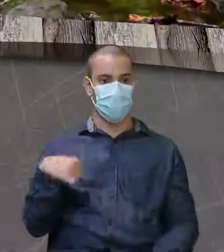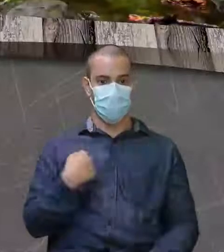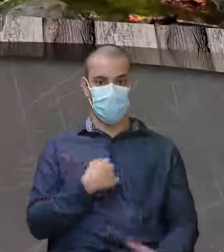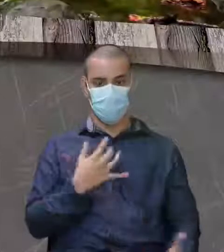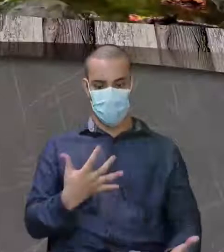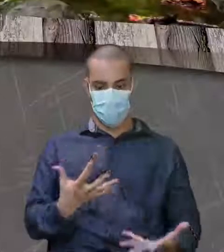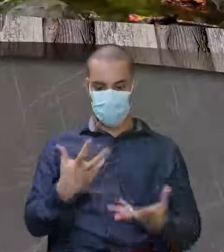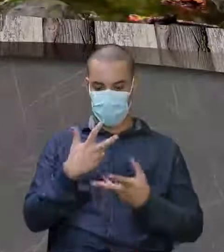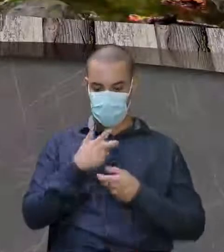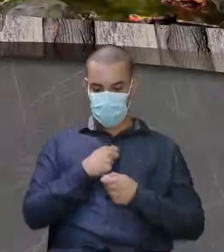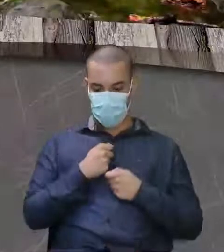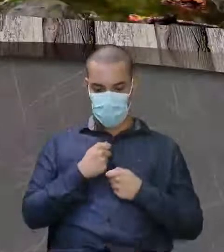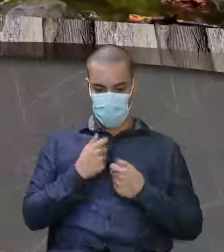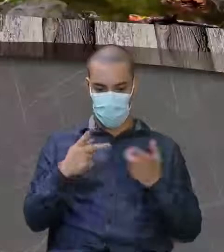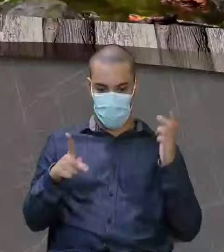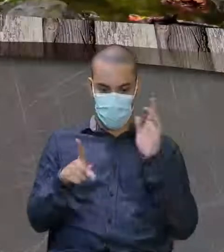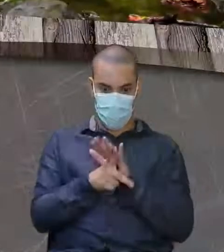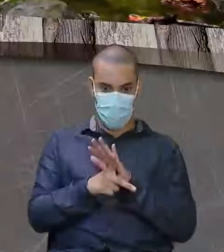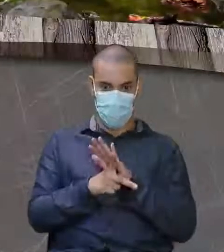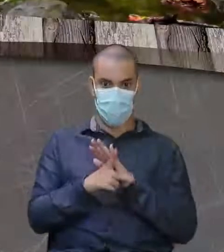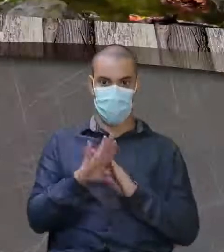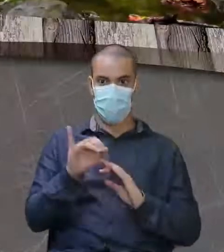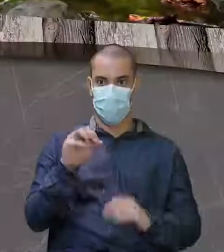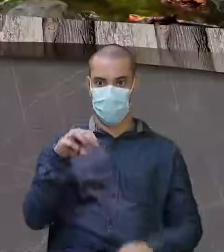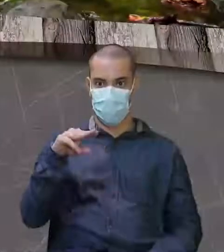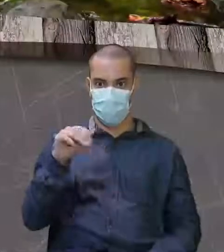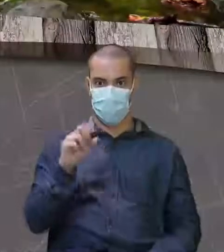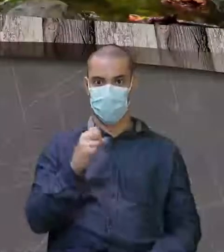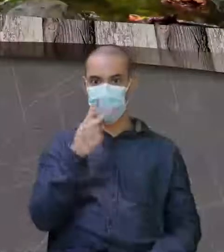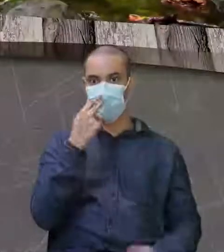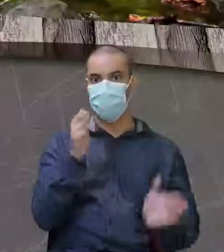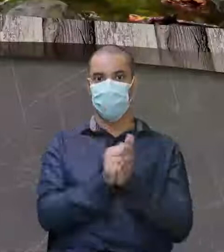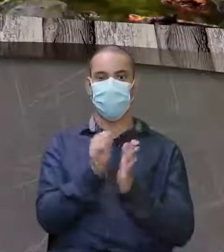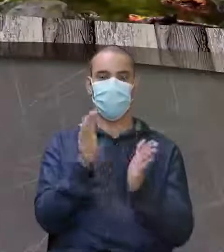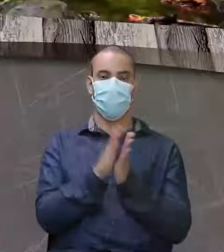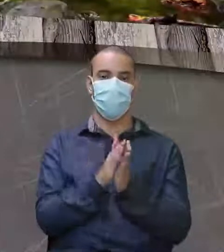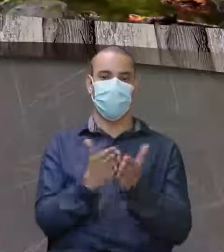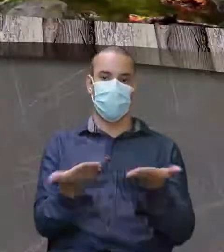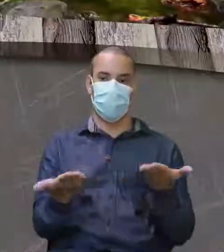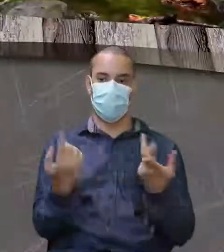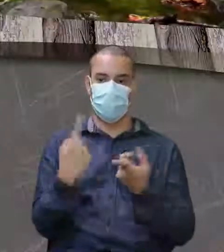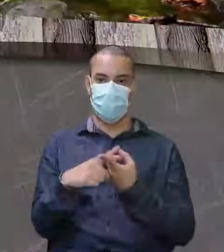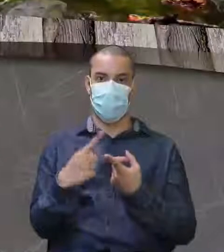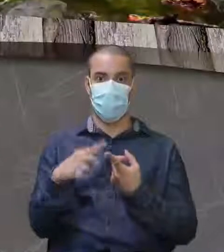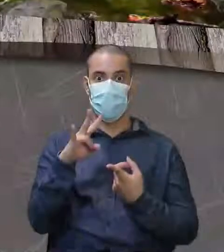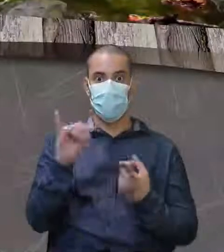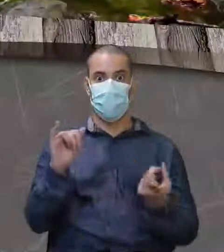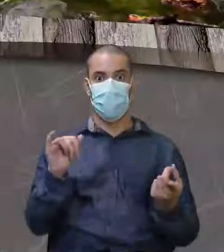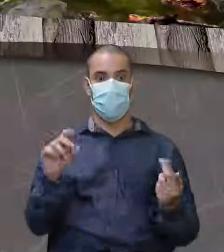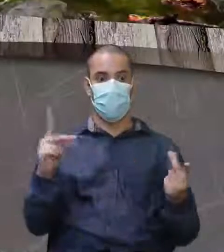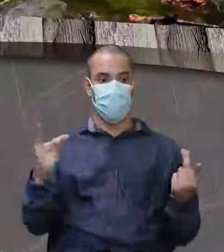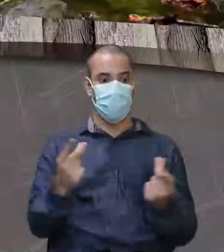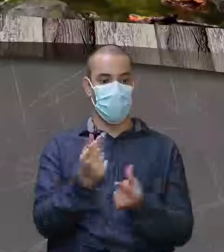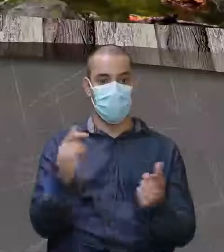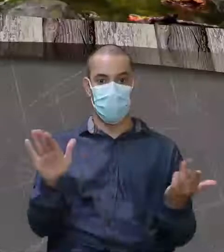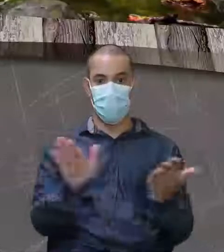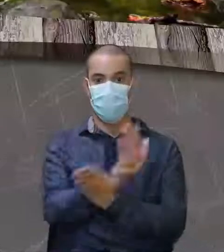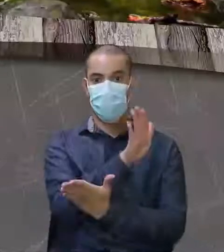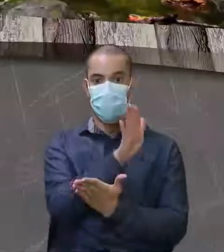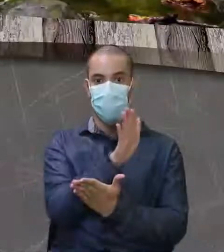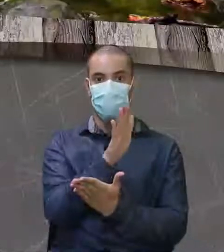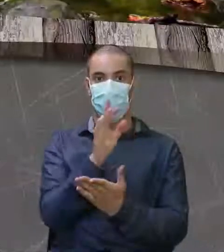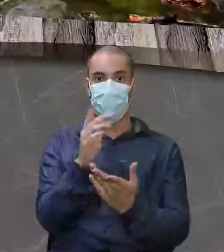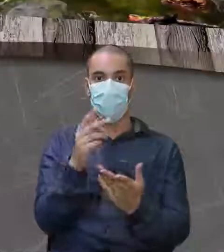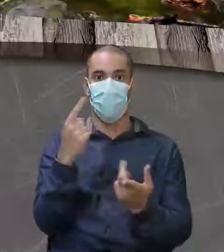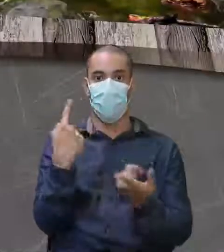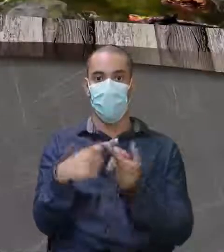domínios morfoclimáticos, né, os nossos biomas, eles acabam pagando um preço por isso. Vai destruindo o quê? Os hábitats